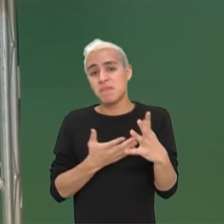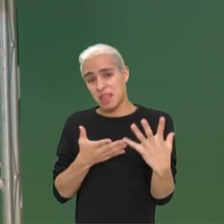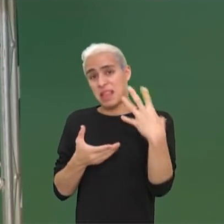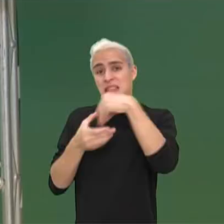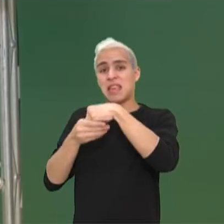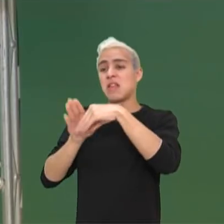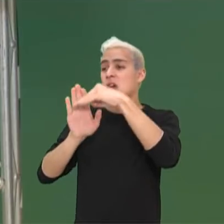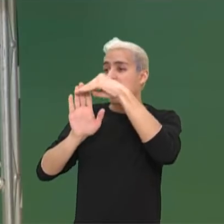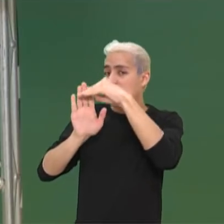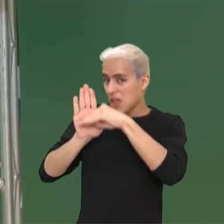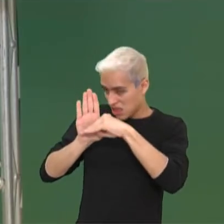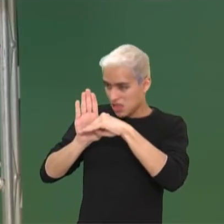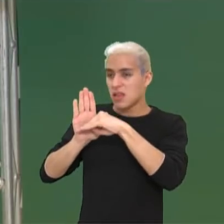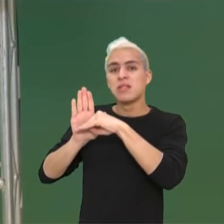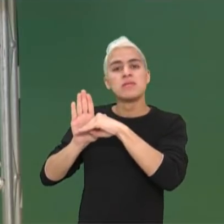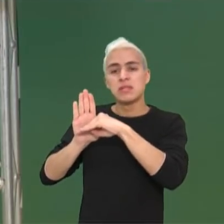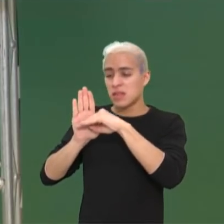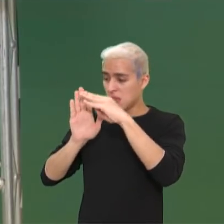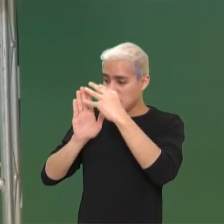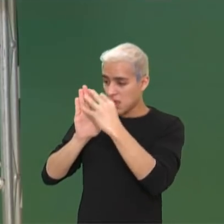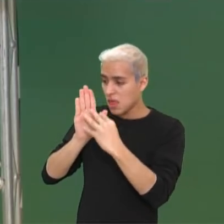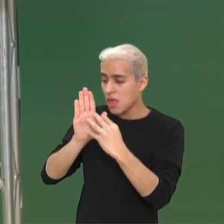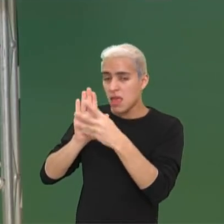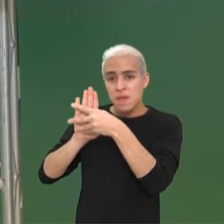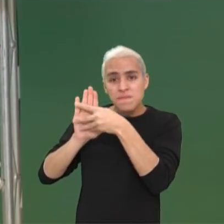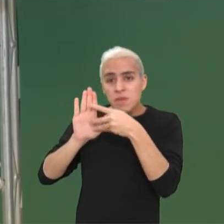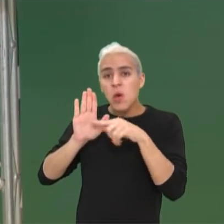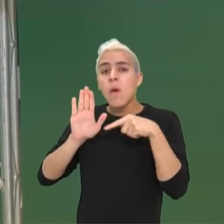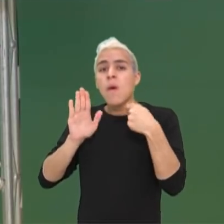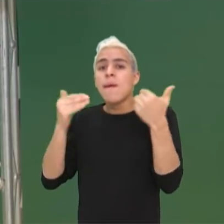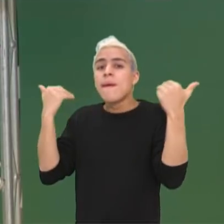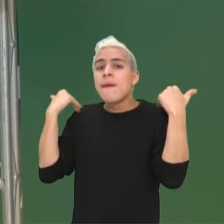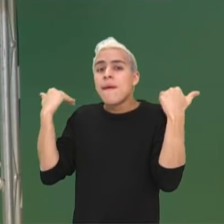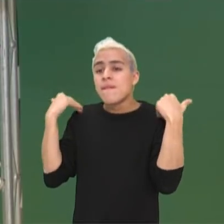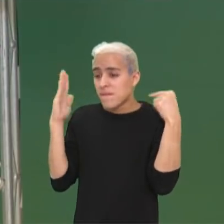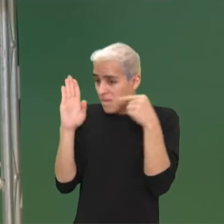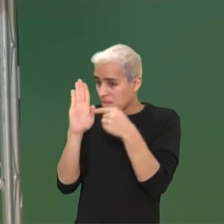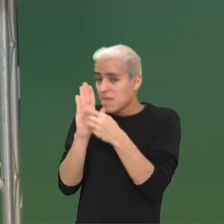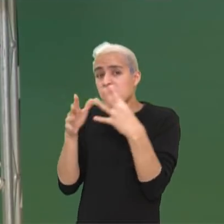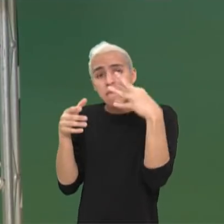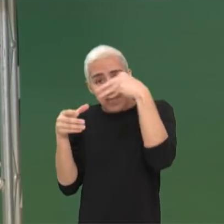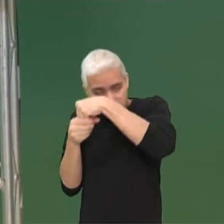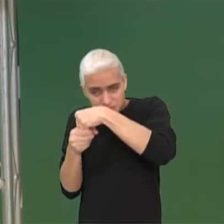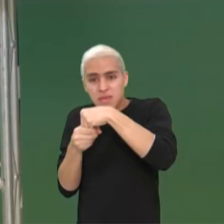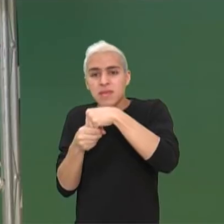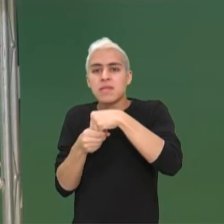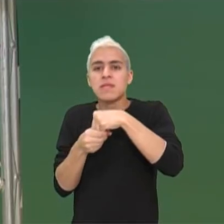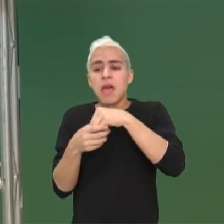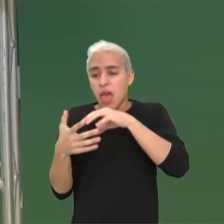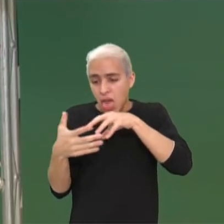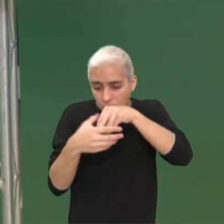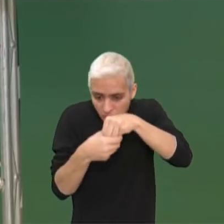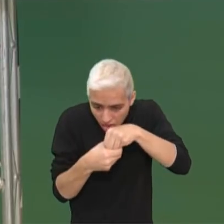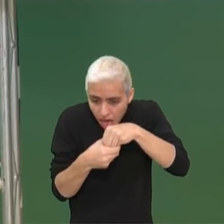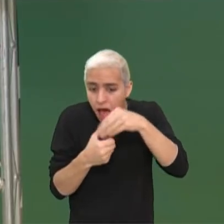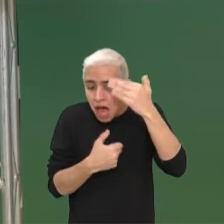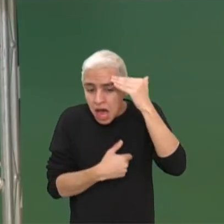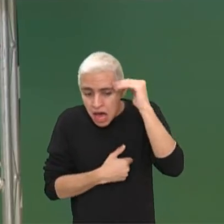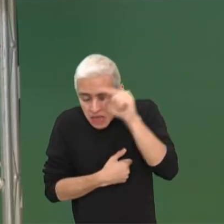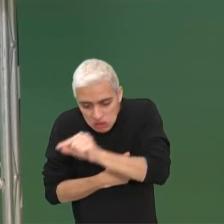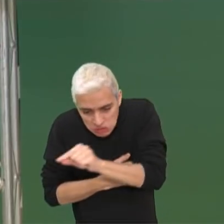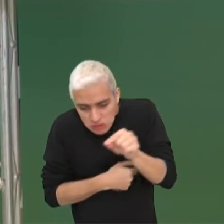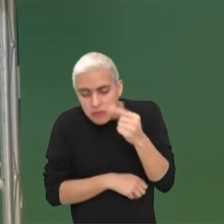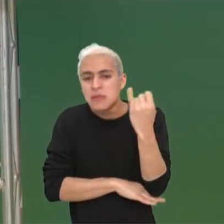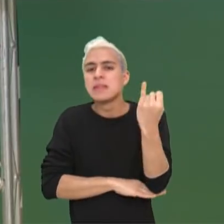né, escolar da educação física, então a gente tem que entender, a gente tem que aprender e ver essa importância dos jogos de tabuleiro,